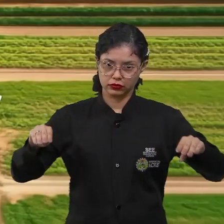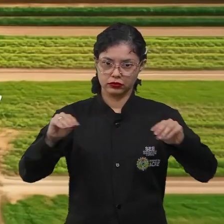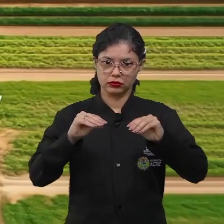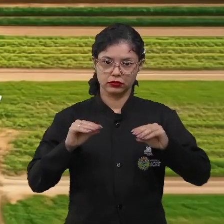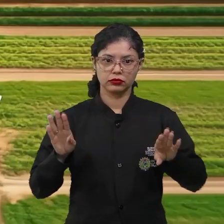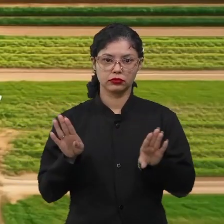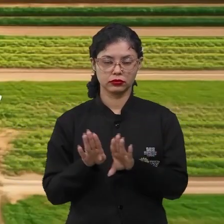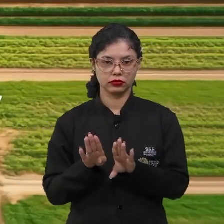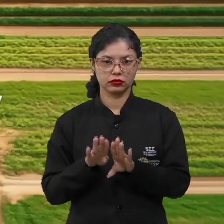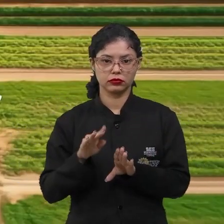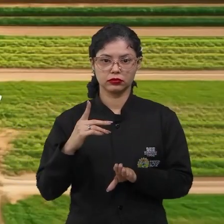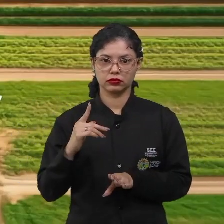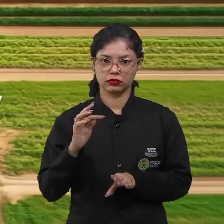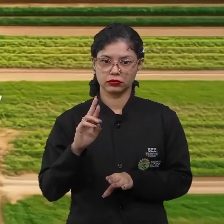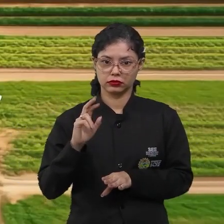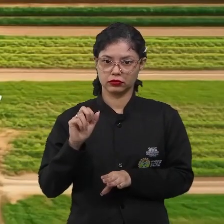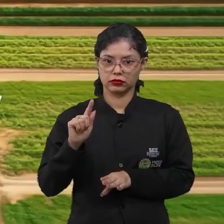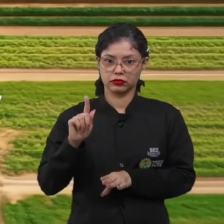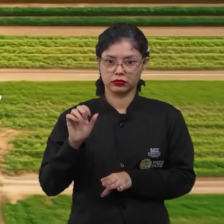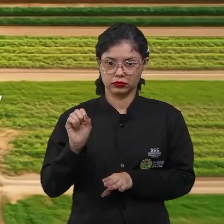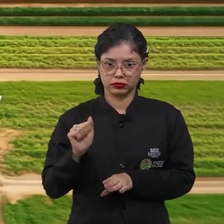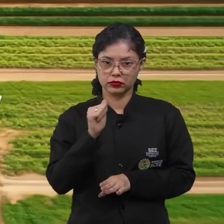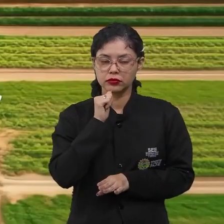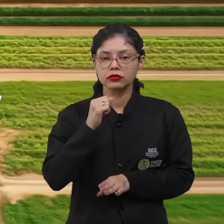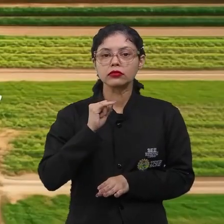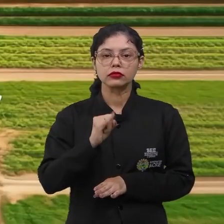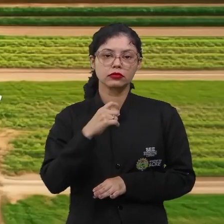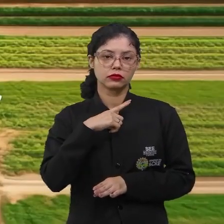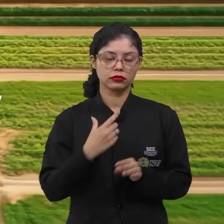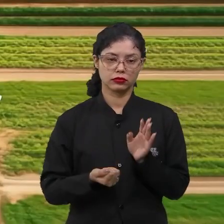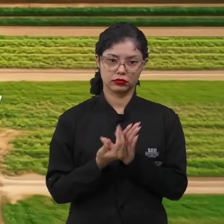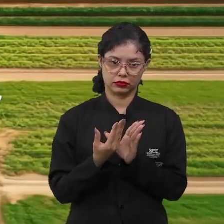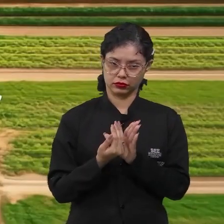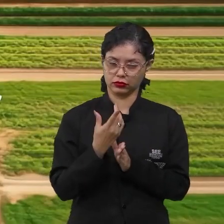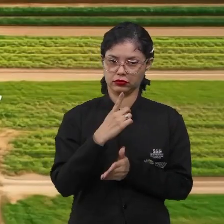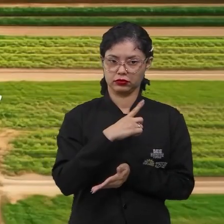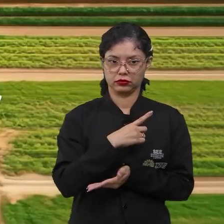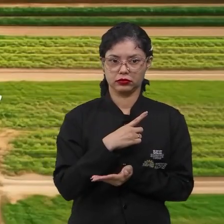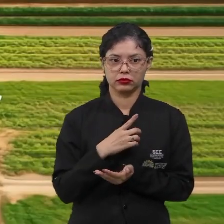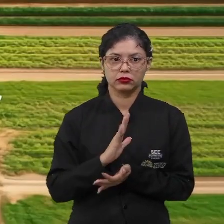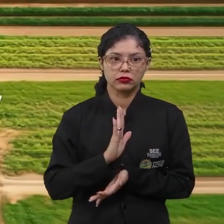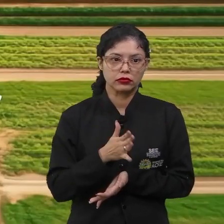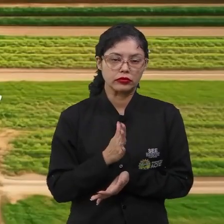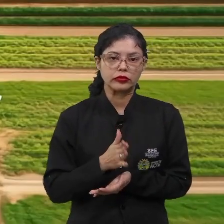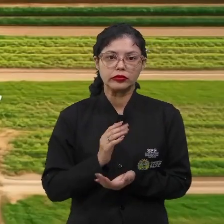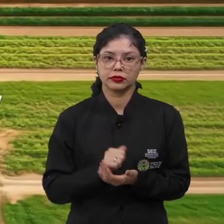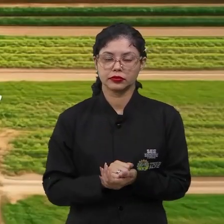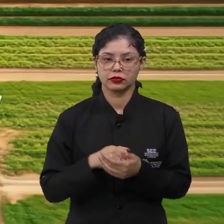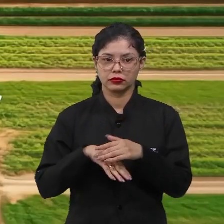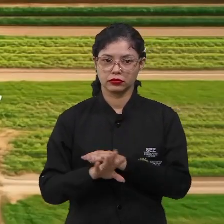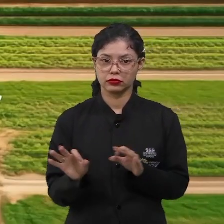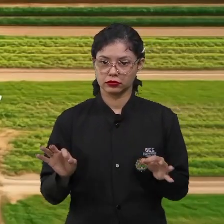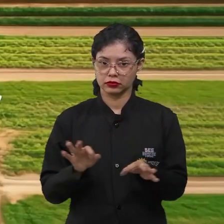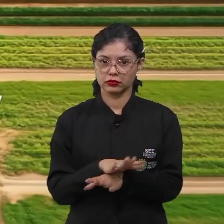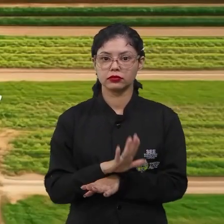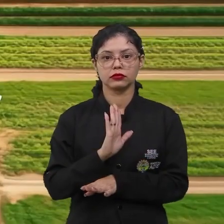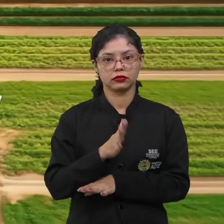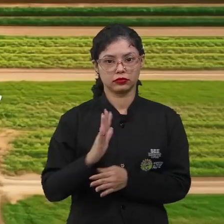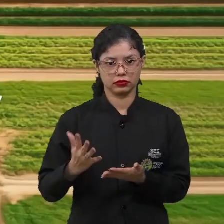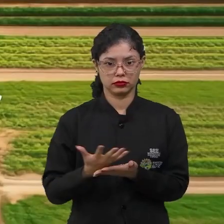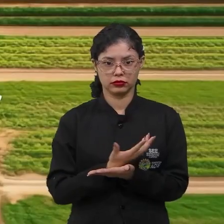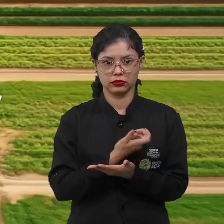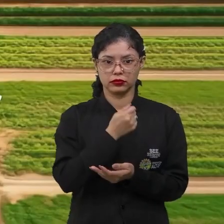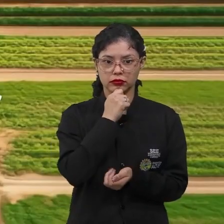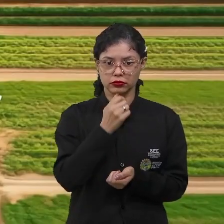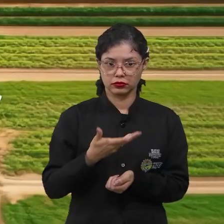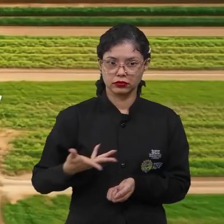controle de praga, ou até mesmo observar se toda essa produção ela já está aí propícia para a colheita.